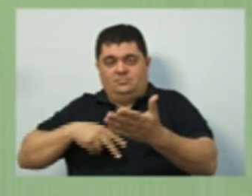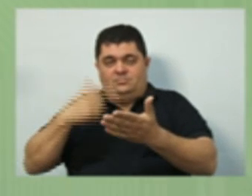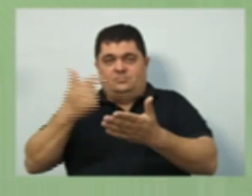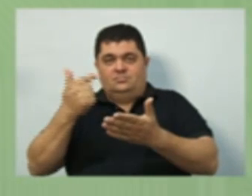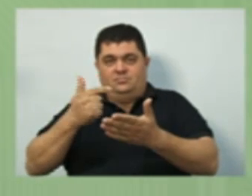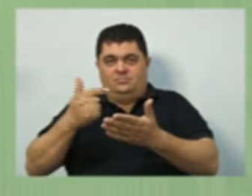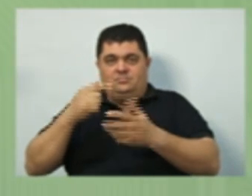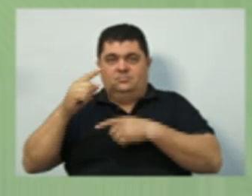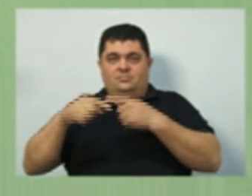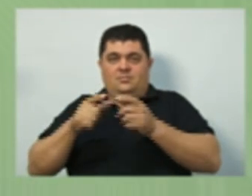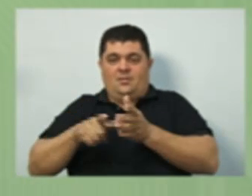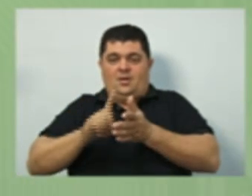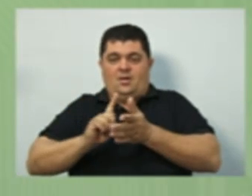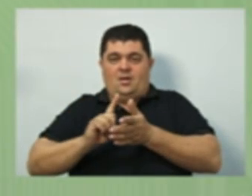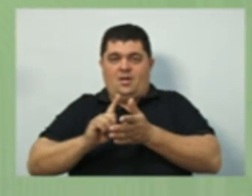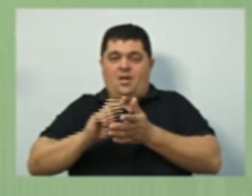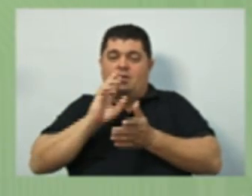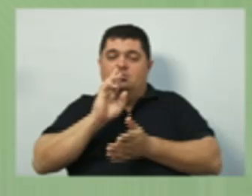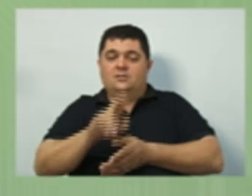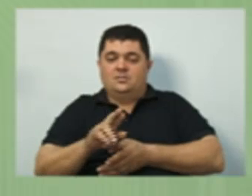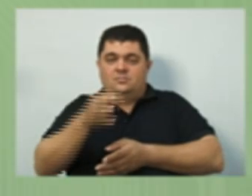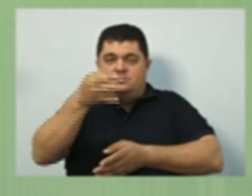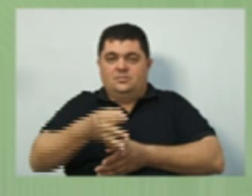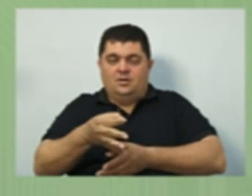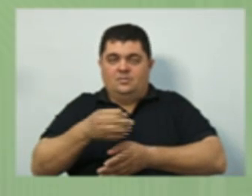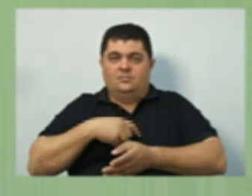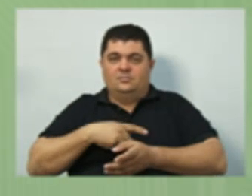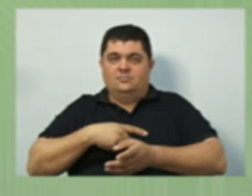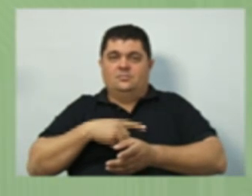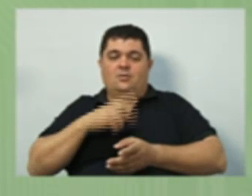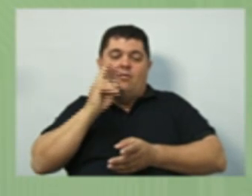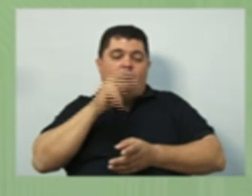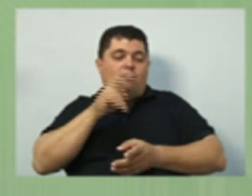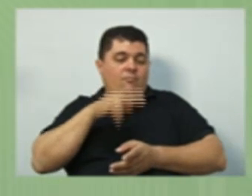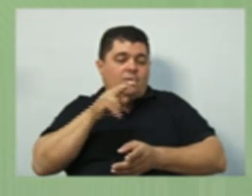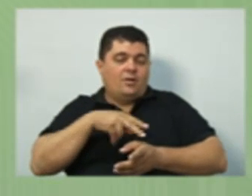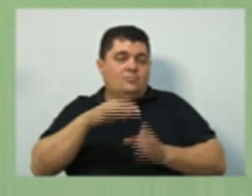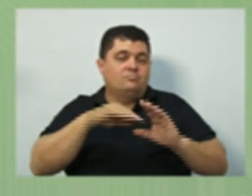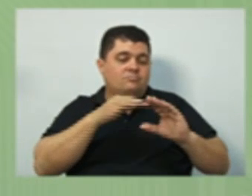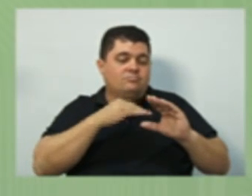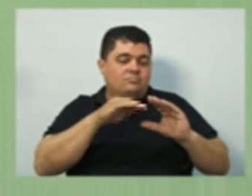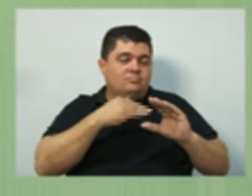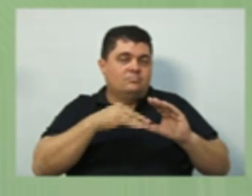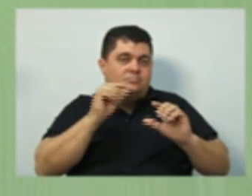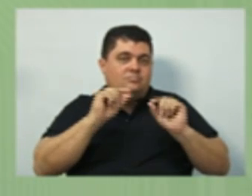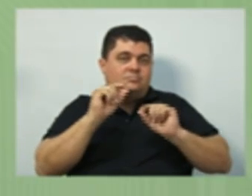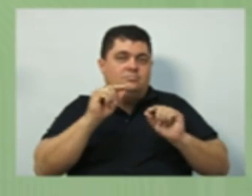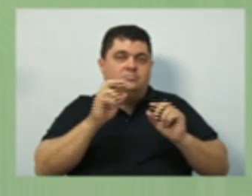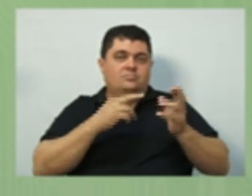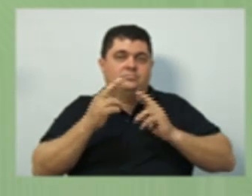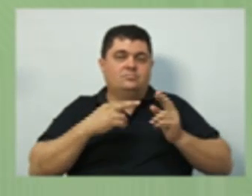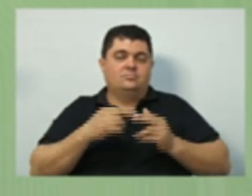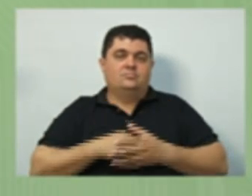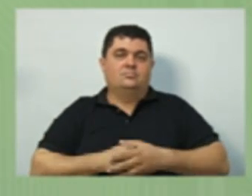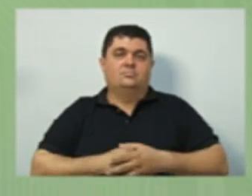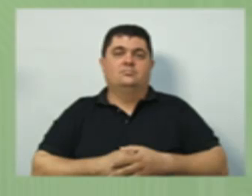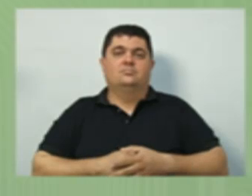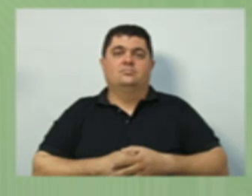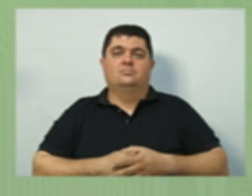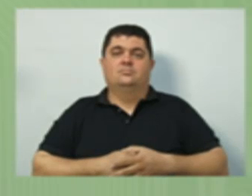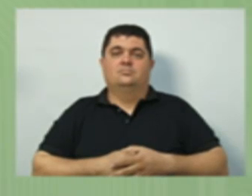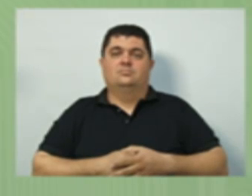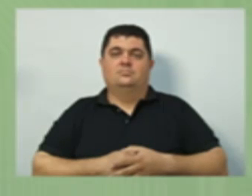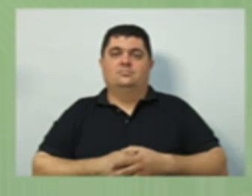número 2. Antes dele falar a resposta correta, a gente volta aqui e vamos ver aqui que o pessoal já está participando quanto à questão número 2.